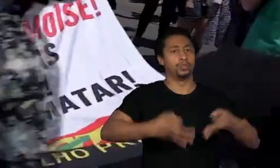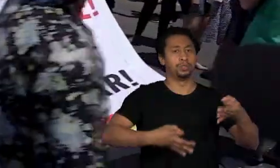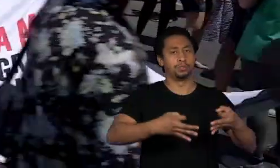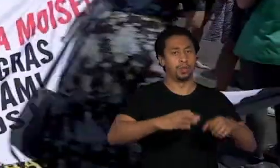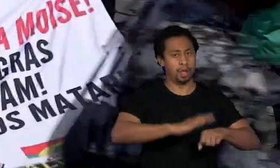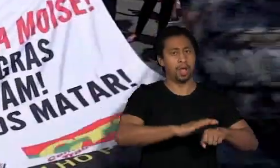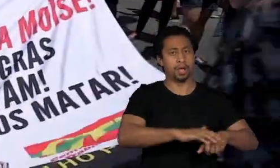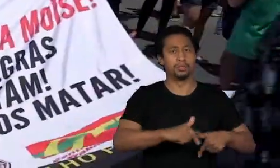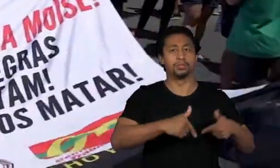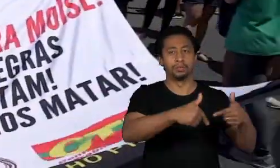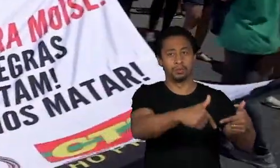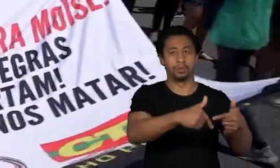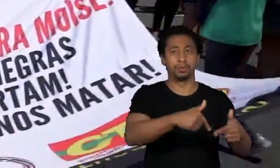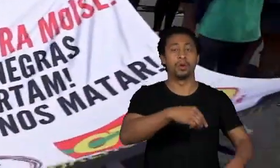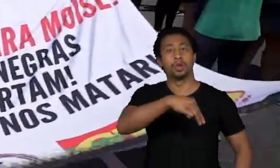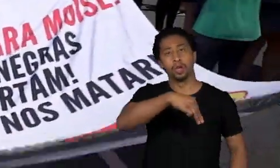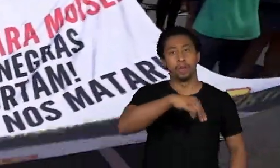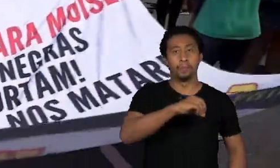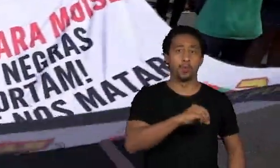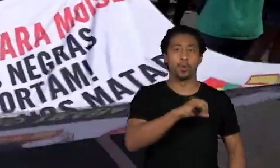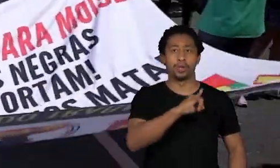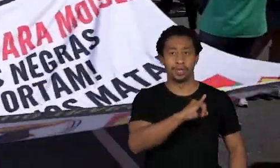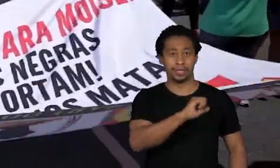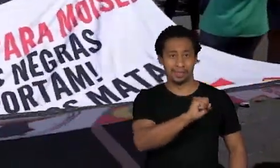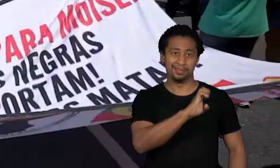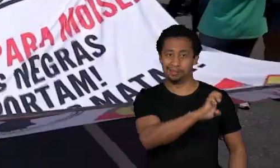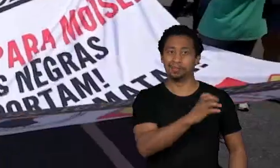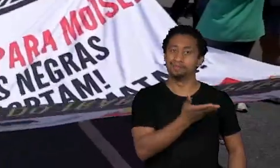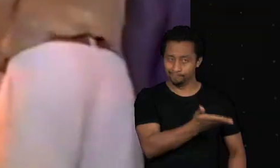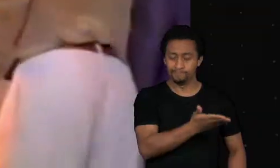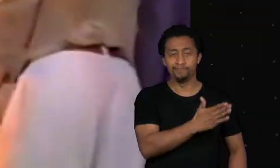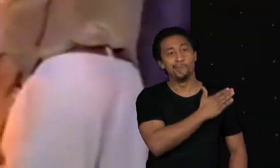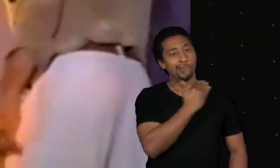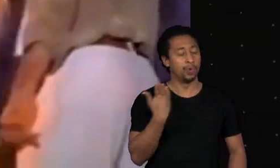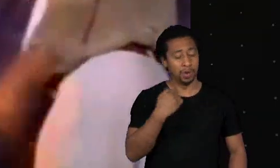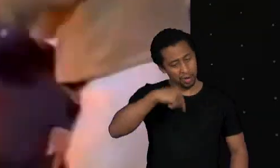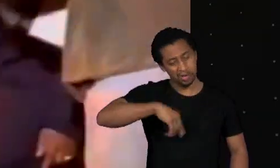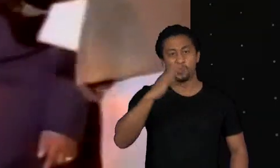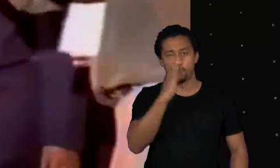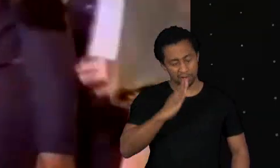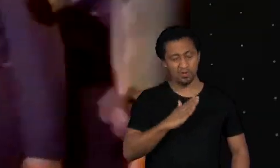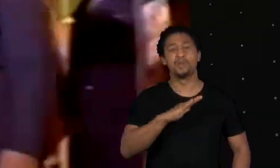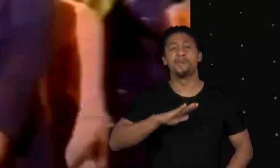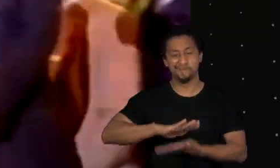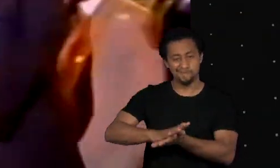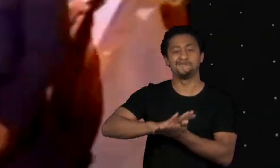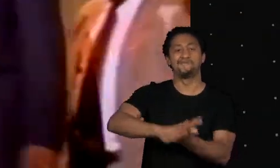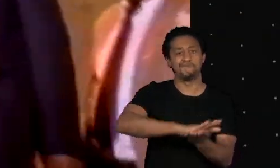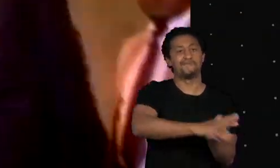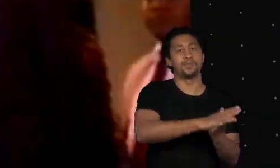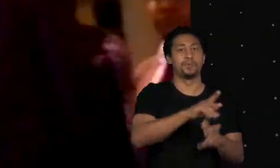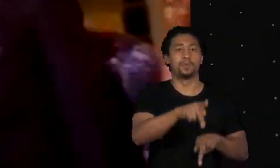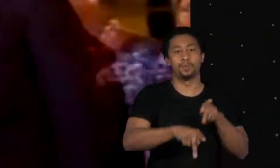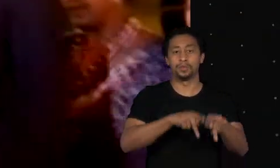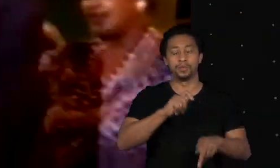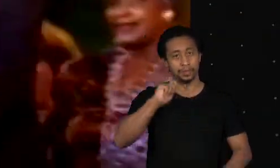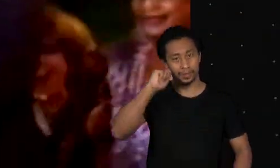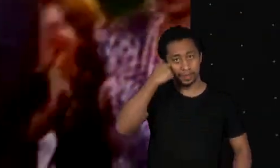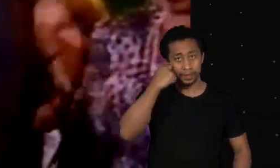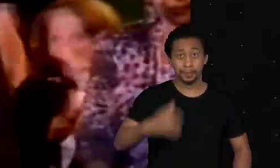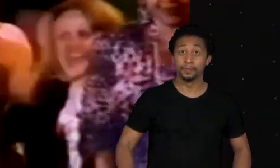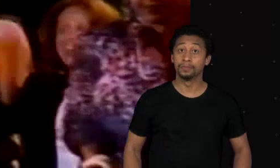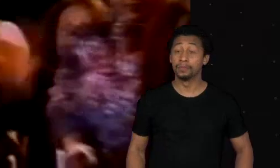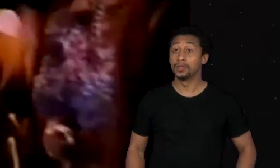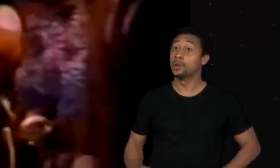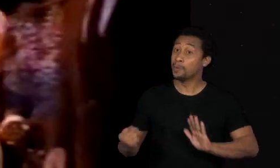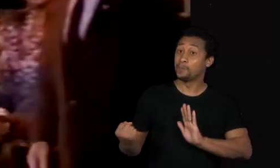isolado. A cada 23 minutos, esse país mata jovens negros. O marco foi exatamente a vinda de Nelson